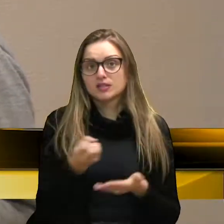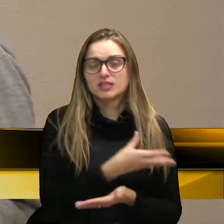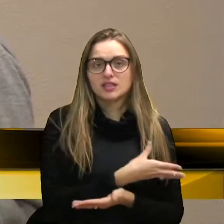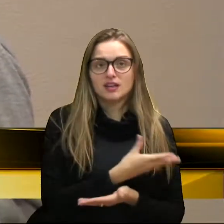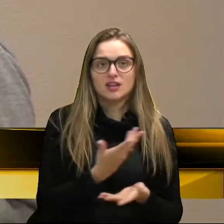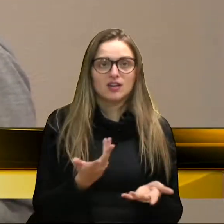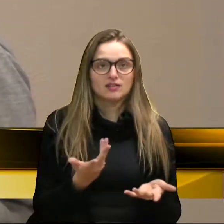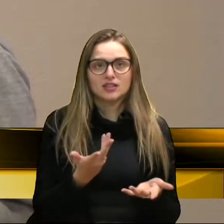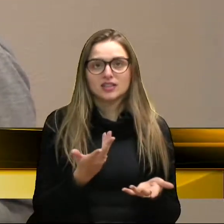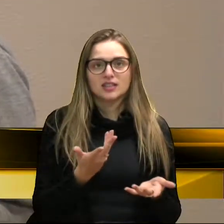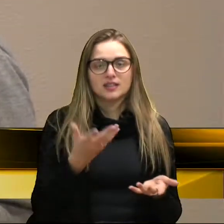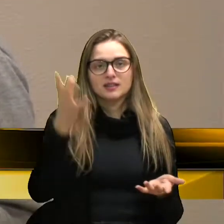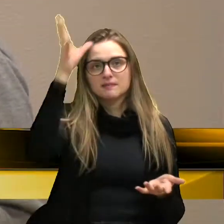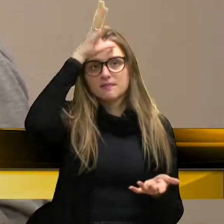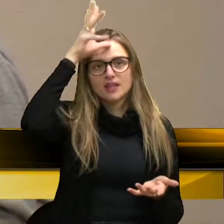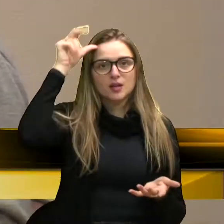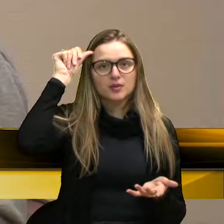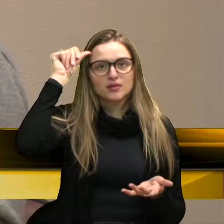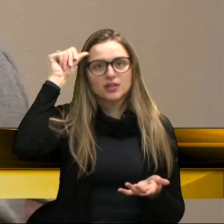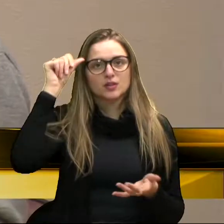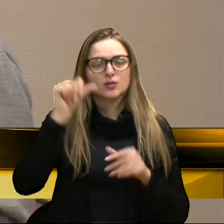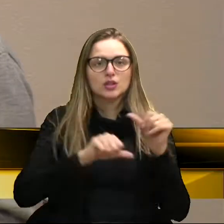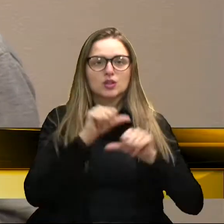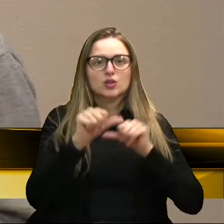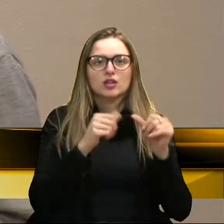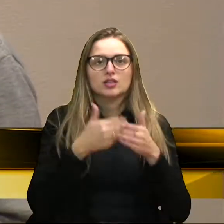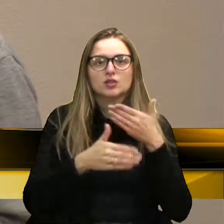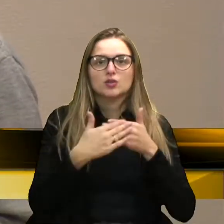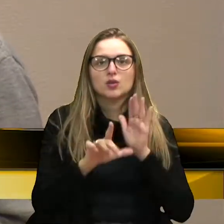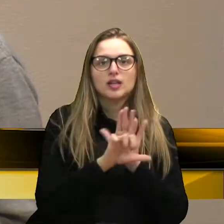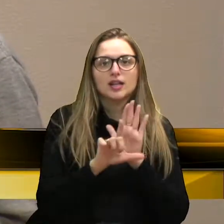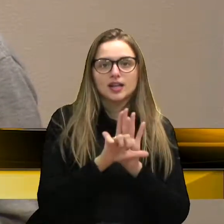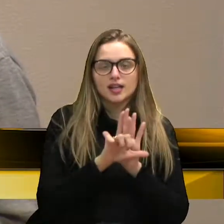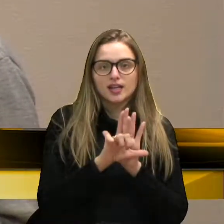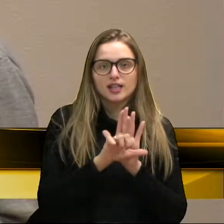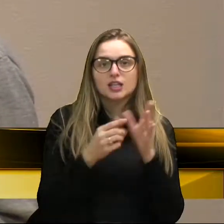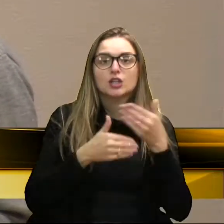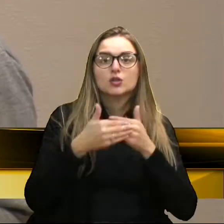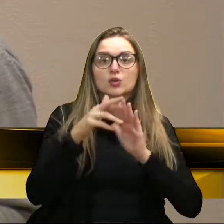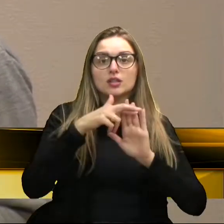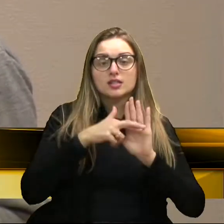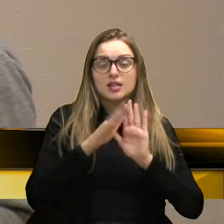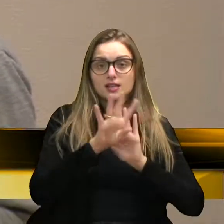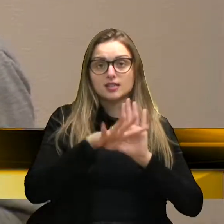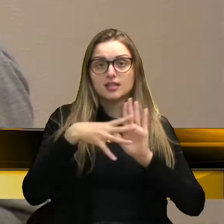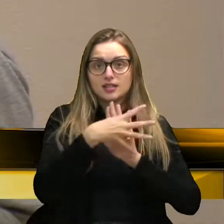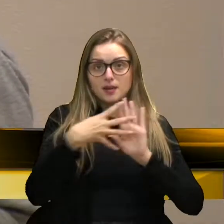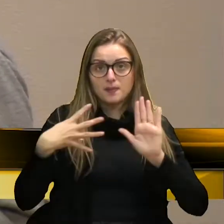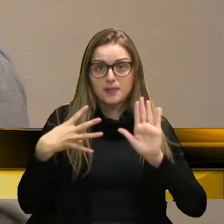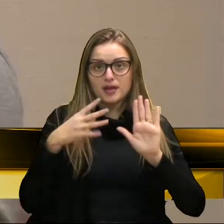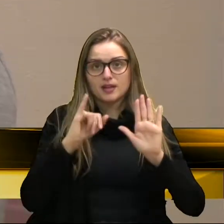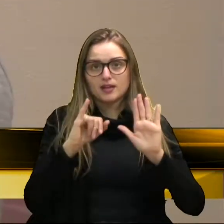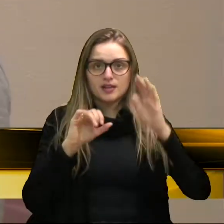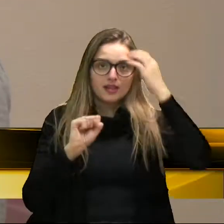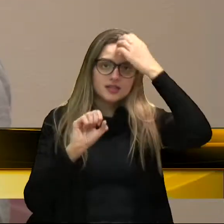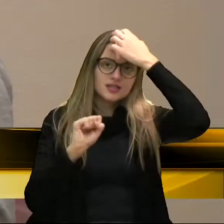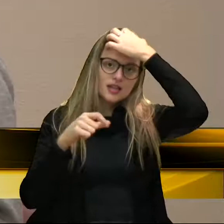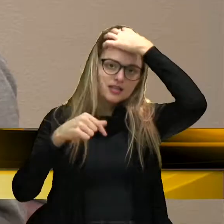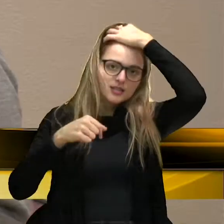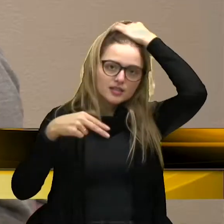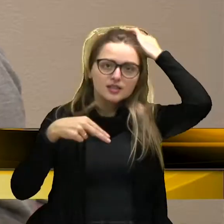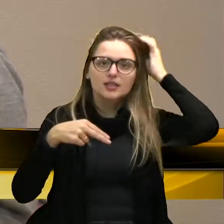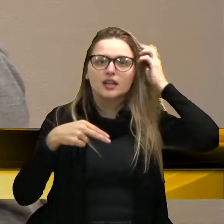está enviando um projeto de lei complementar mudando toda a tabela do ISS. Então, fatalmente, esse projeto